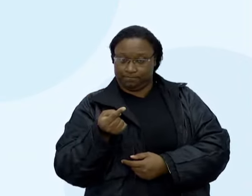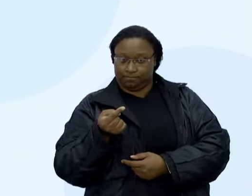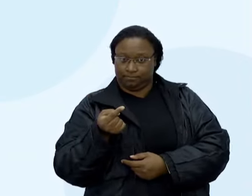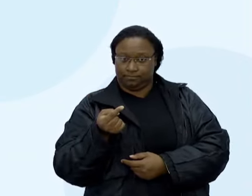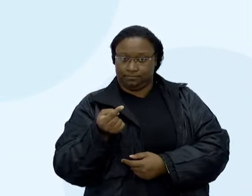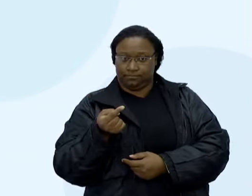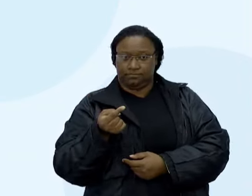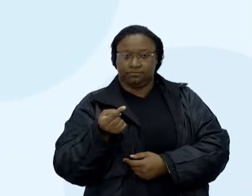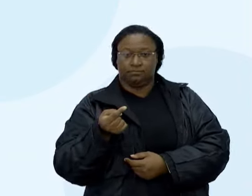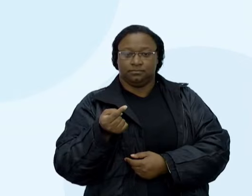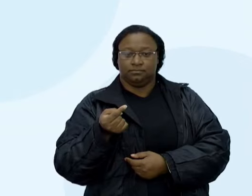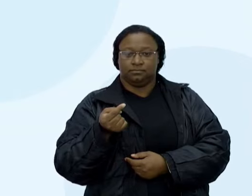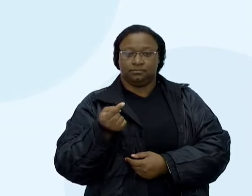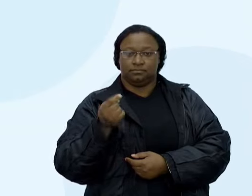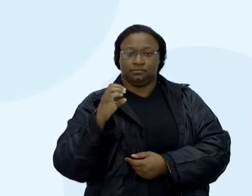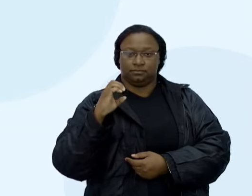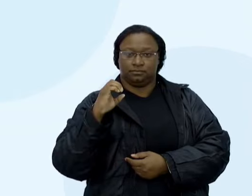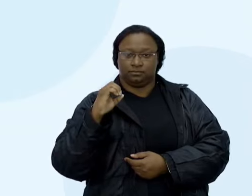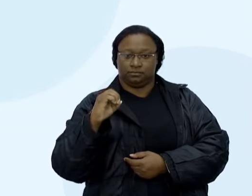170,0.